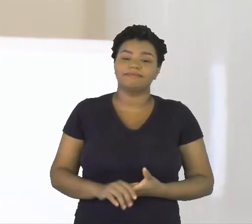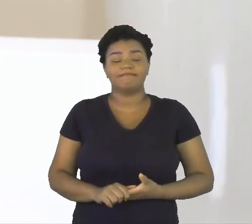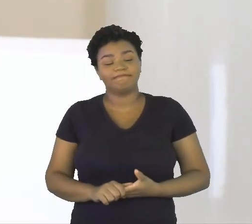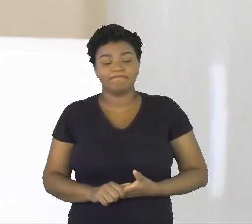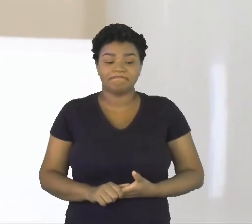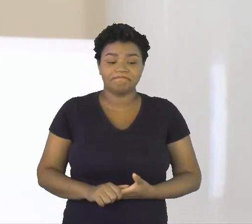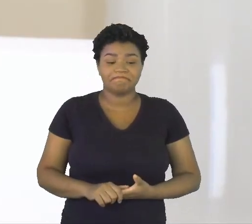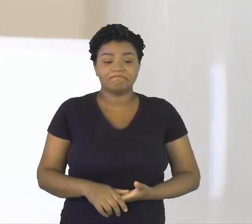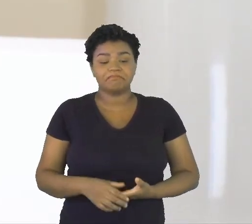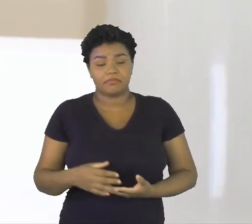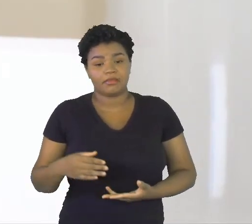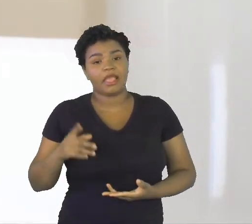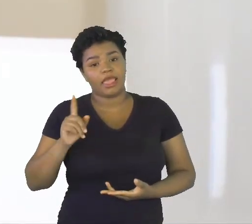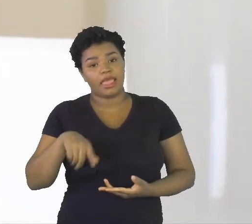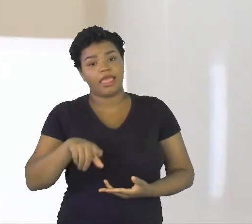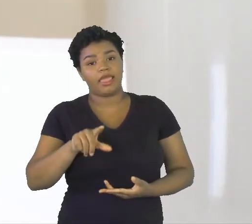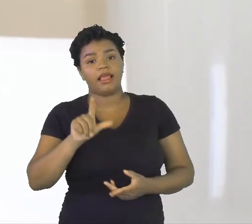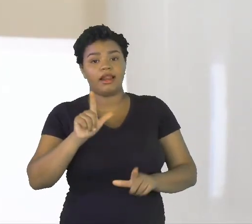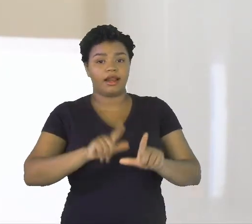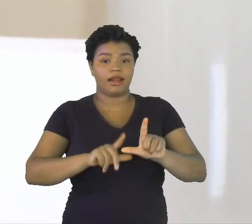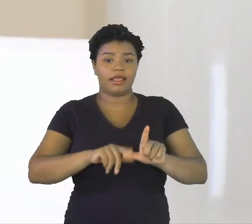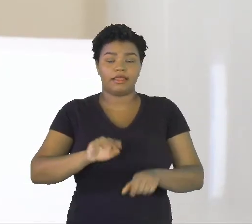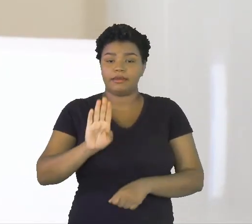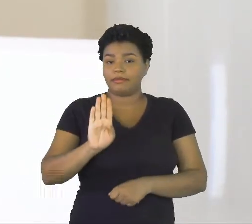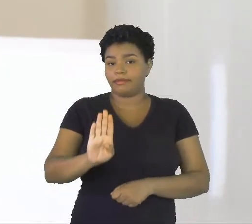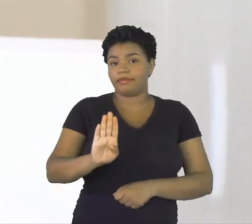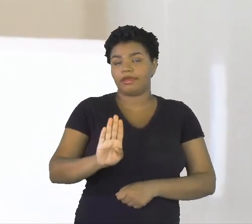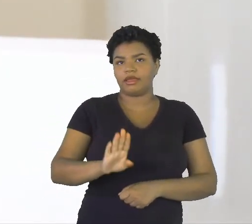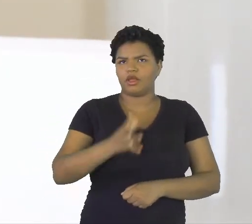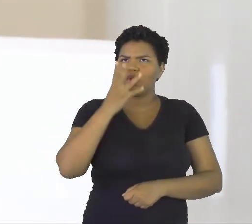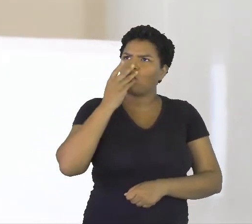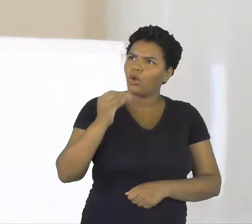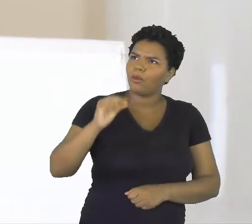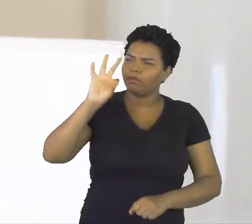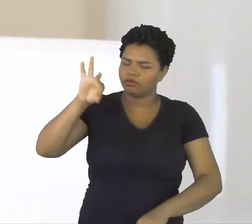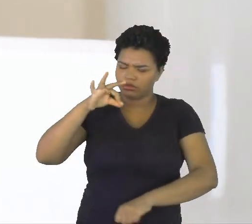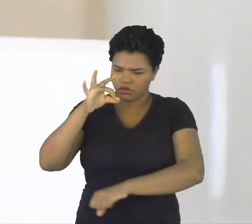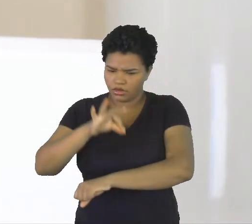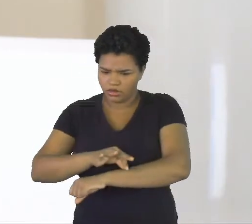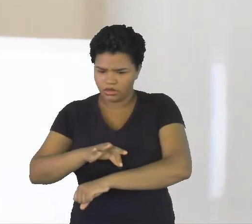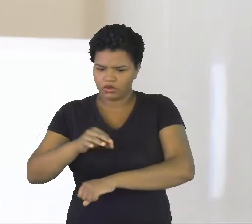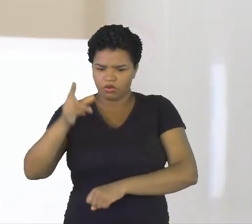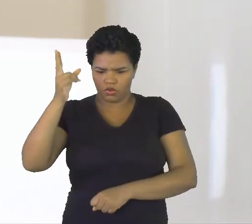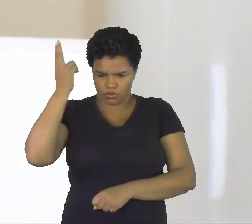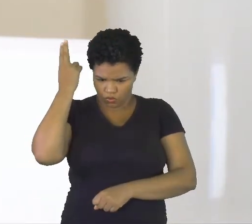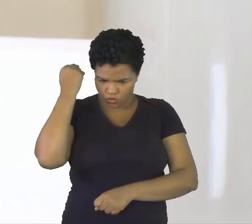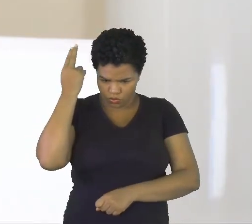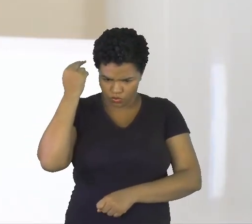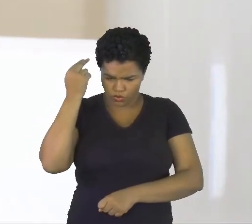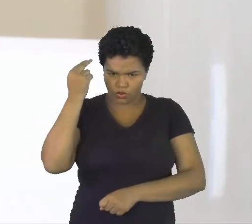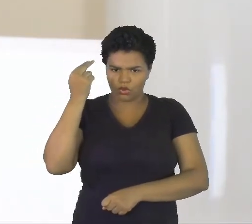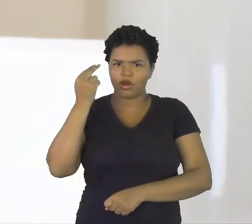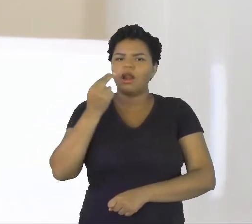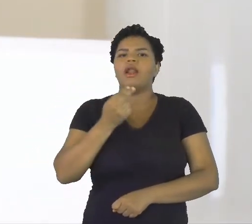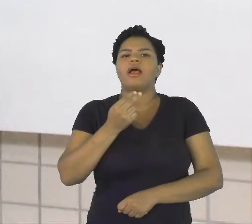Prof, alternativa D. Lobo, zangão, coelho, pardal e